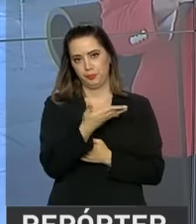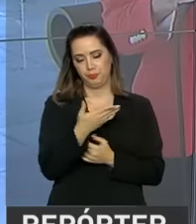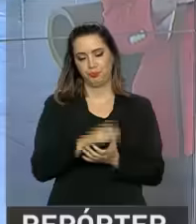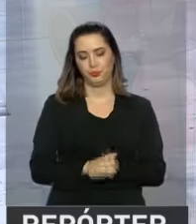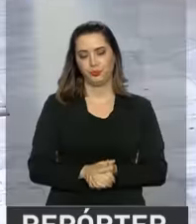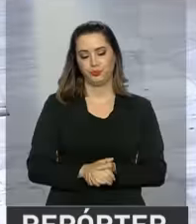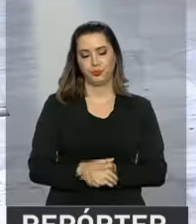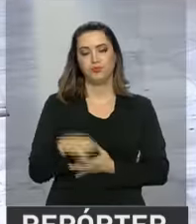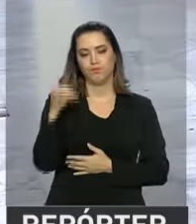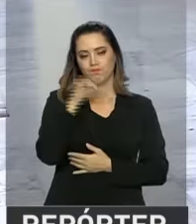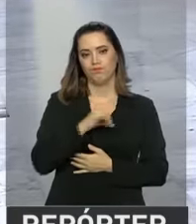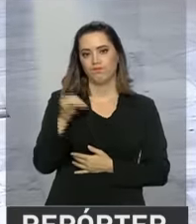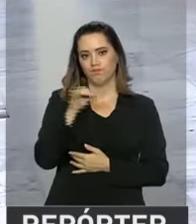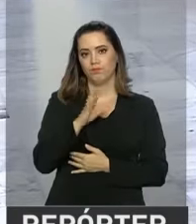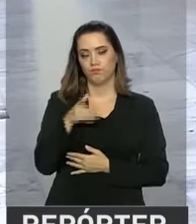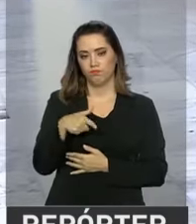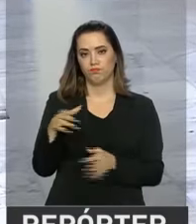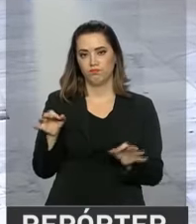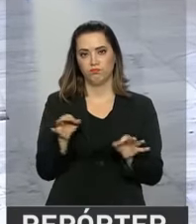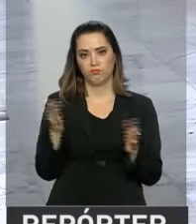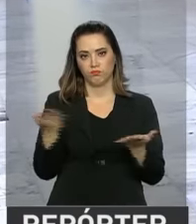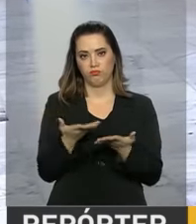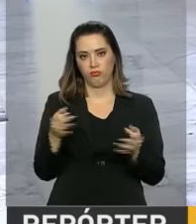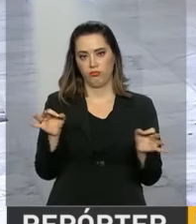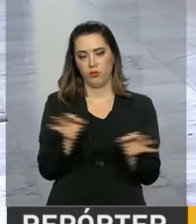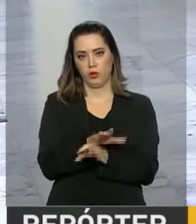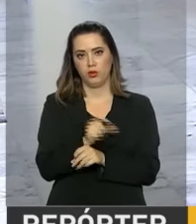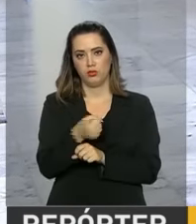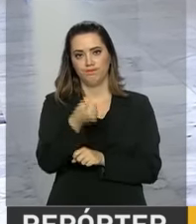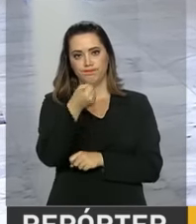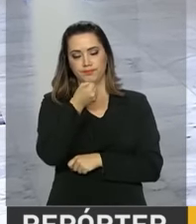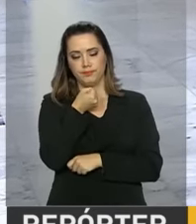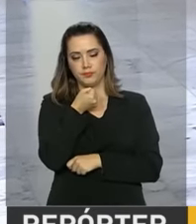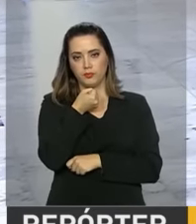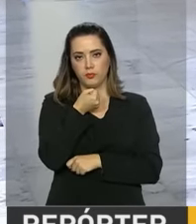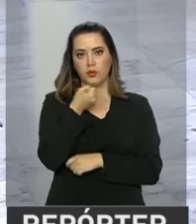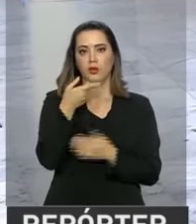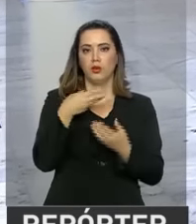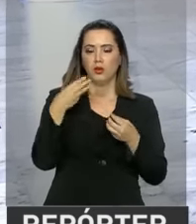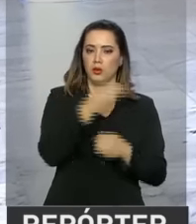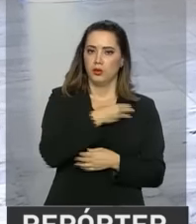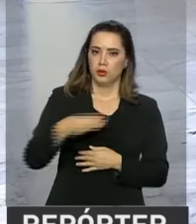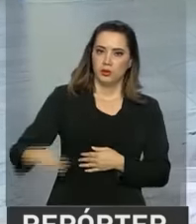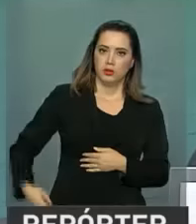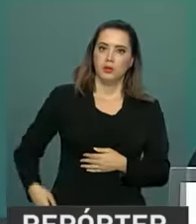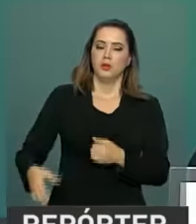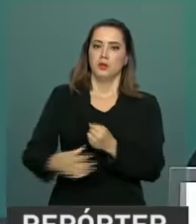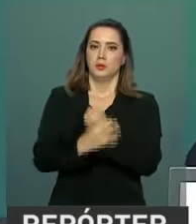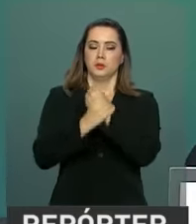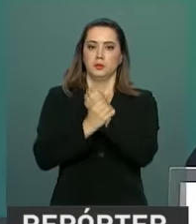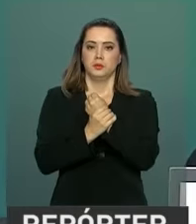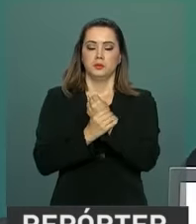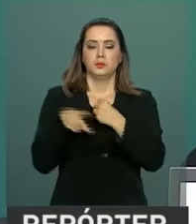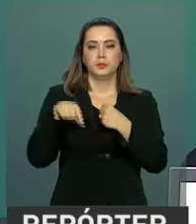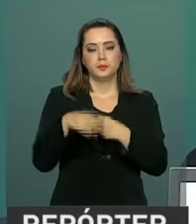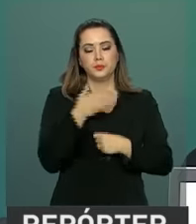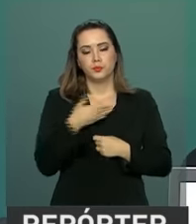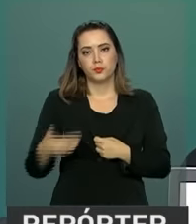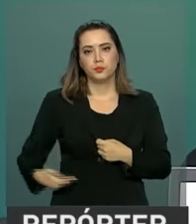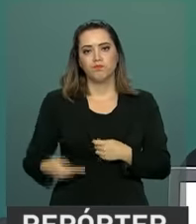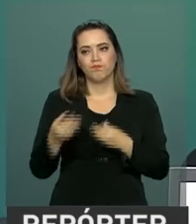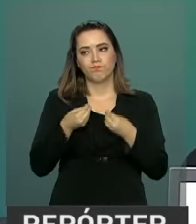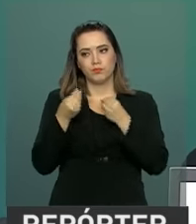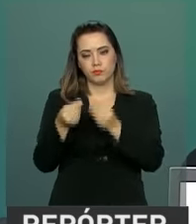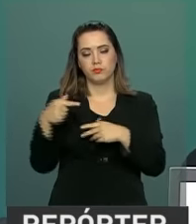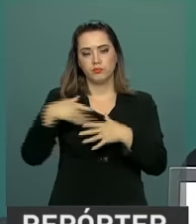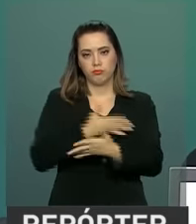Oi, Daniela. Agora há pouco acabou a coletiva que o ministro-chefe do Gabinete de Segurança Institucional, Sérgio Etchegoyen, concedeu